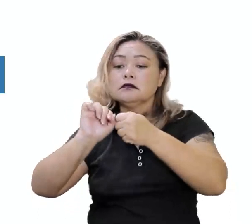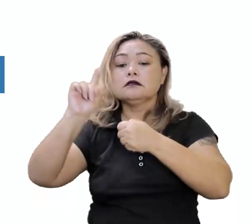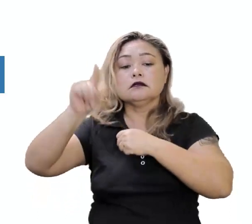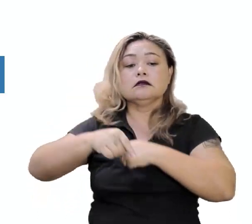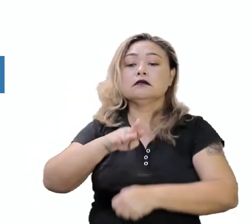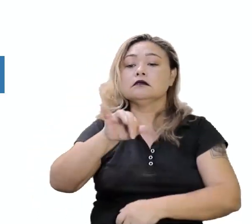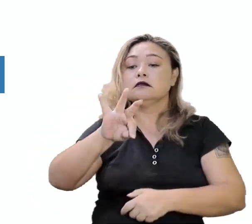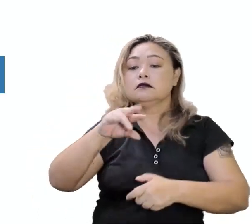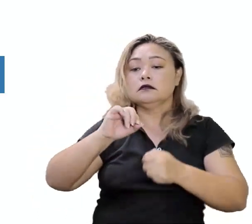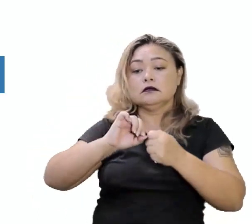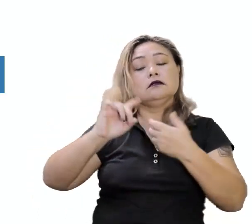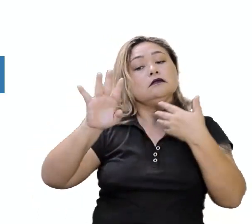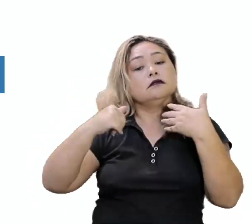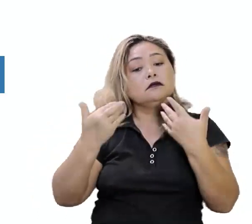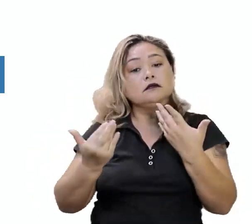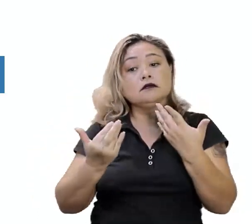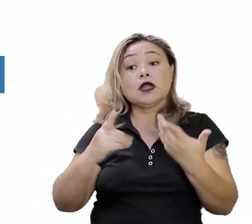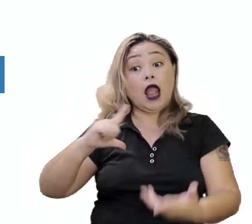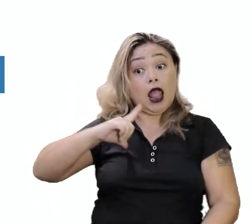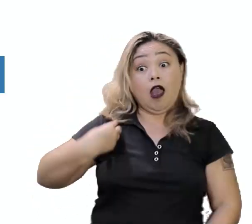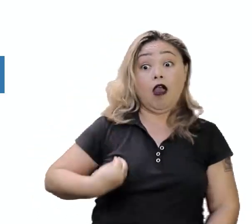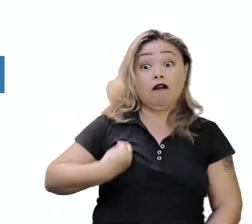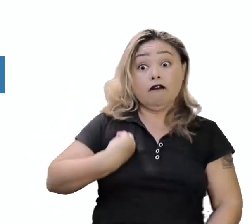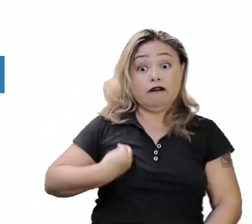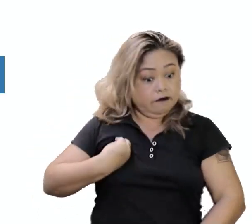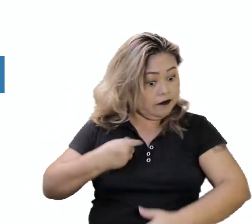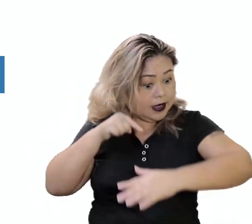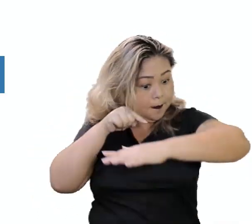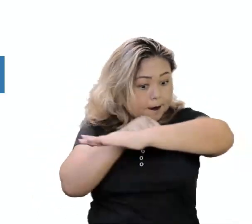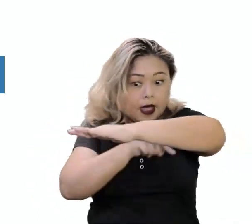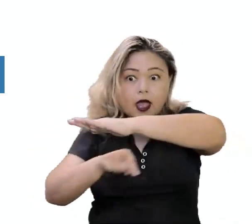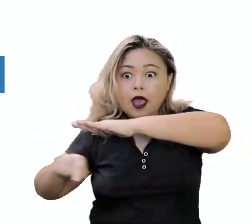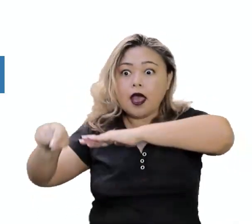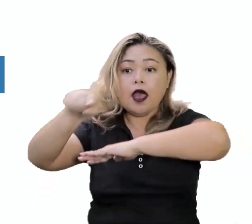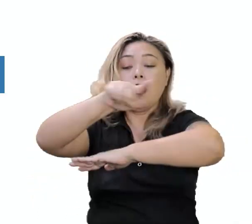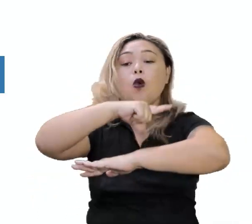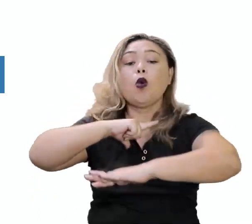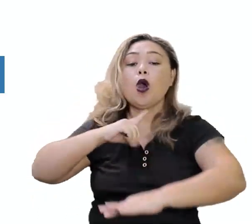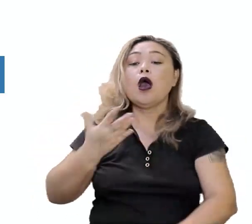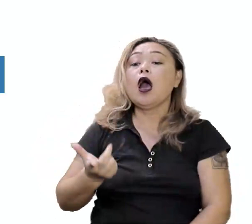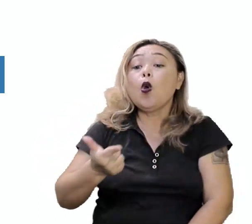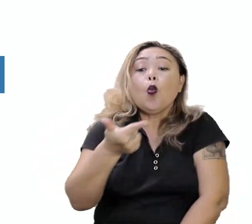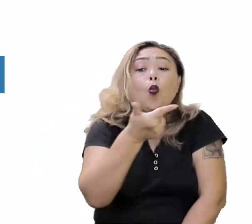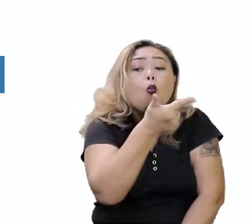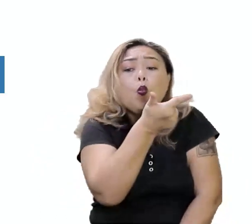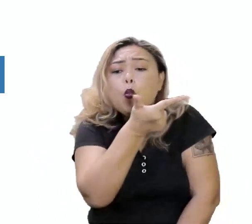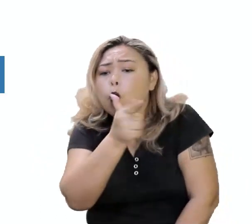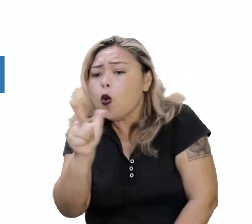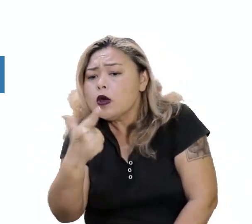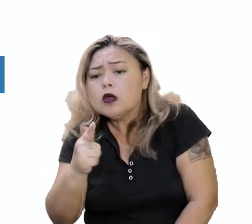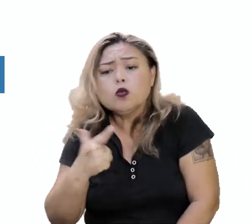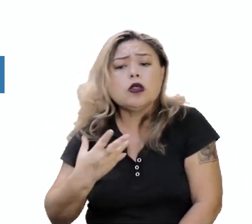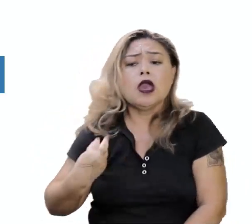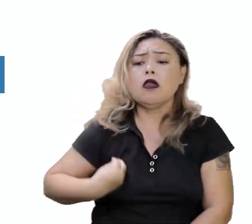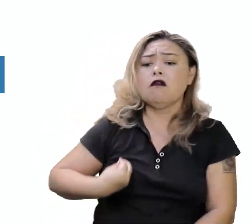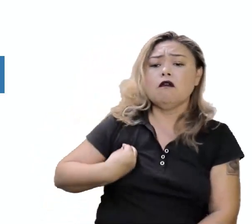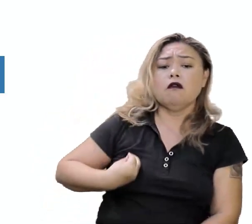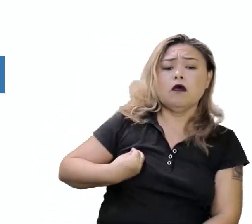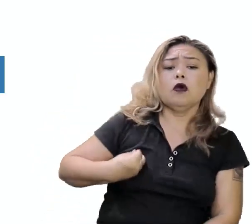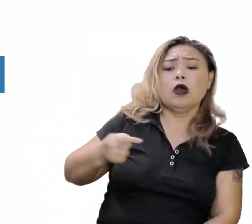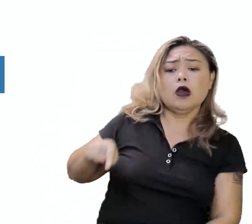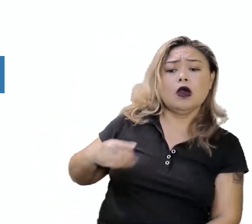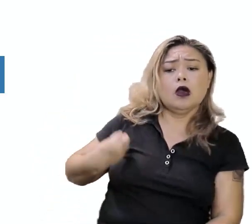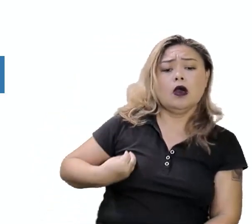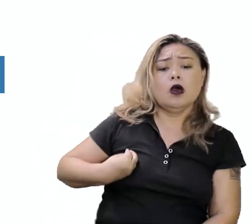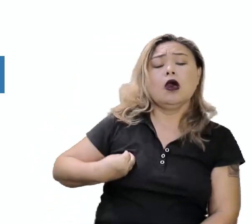elementos bióticos, tá bom? A vida dentro desse ambiente. E os que não são vivos são os elementos